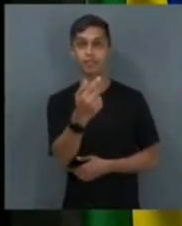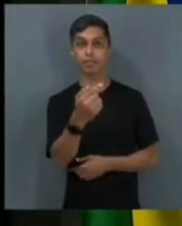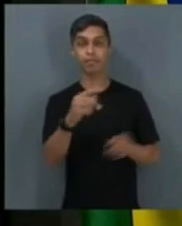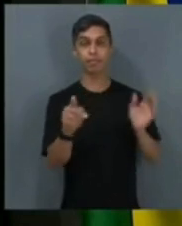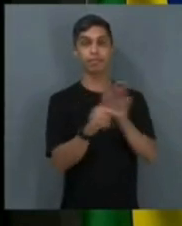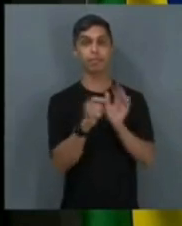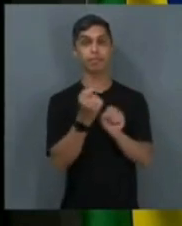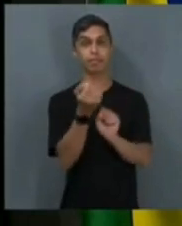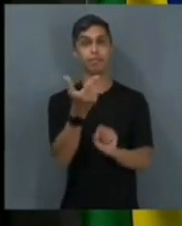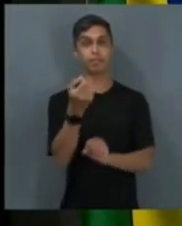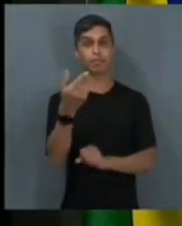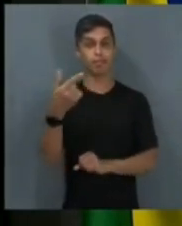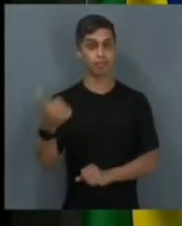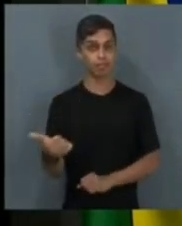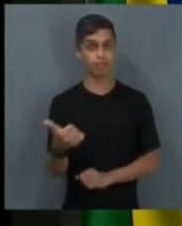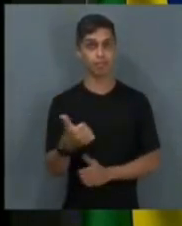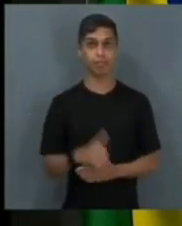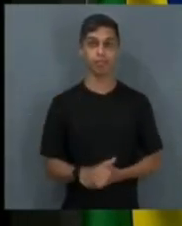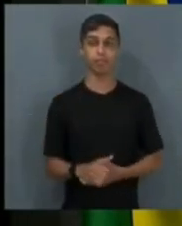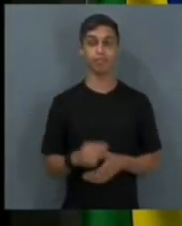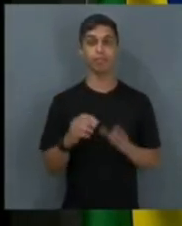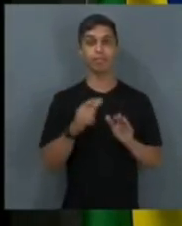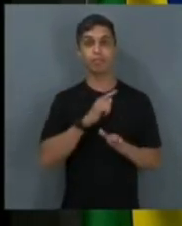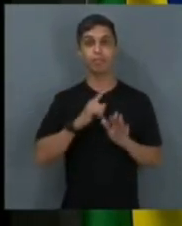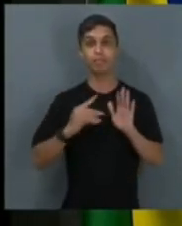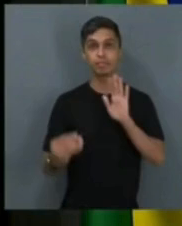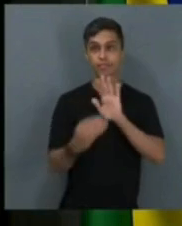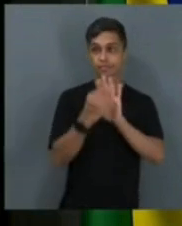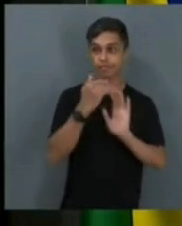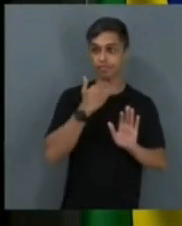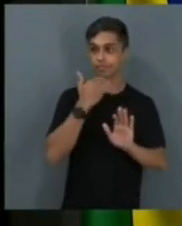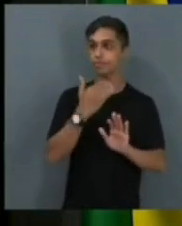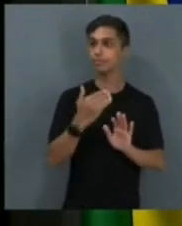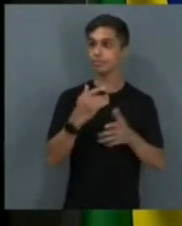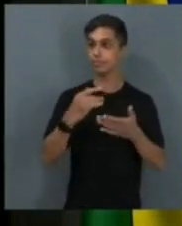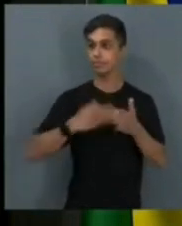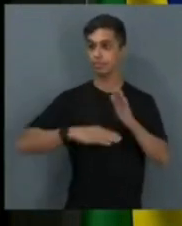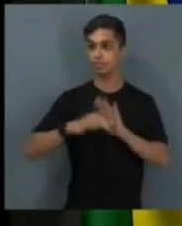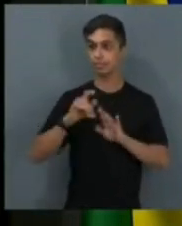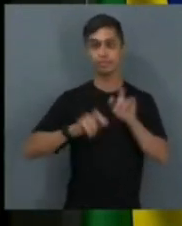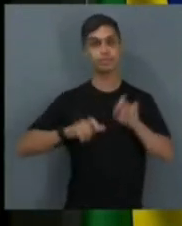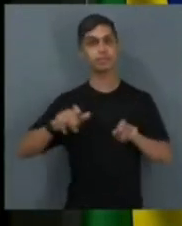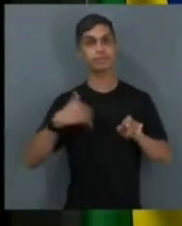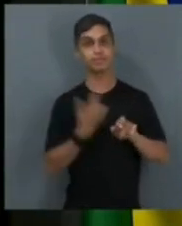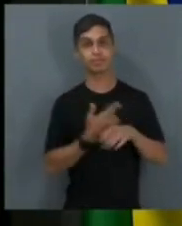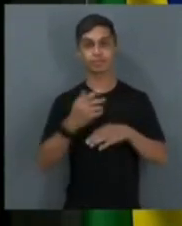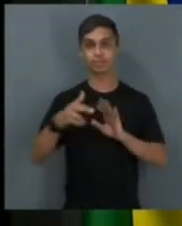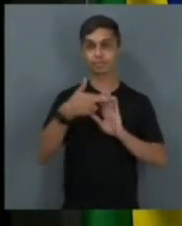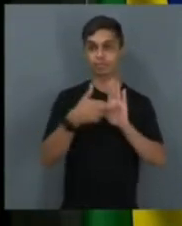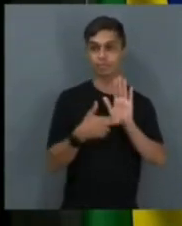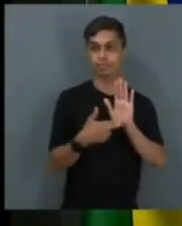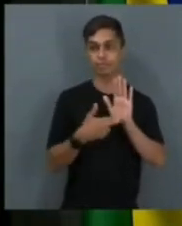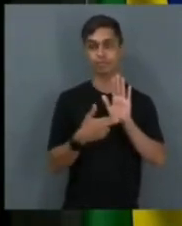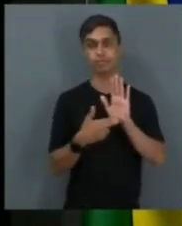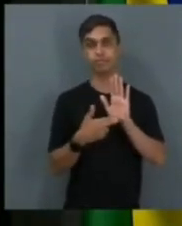2021 e a emenda que citei são um avanço técnico e um avanço regulatório.